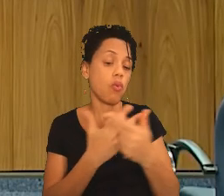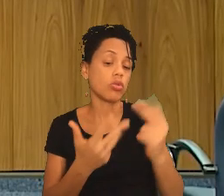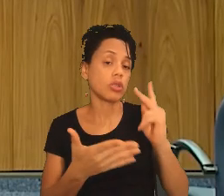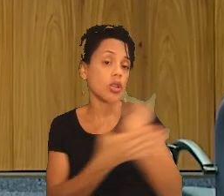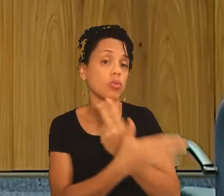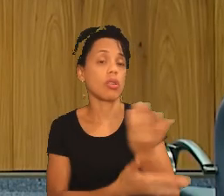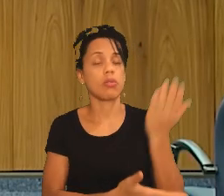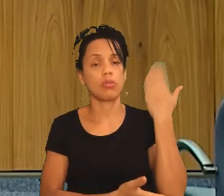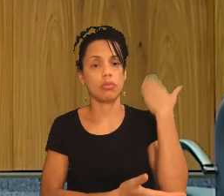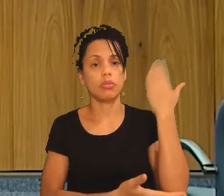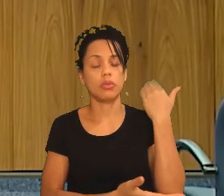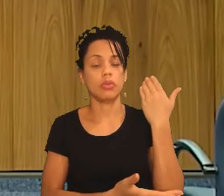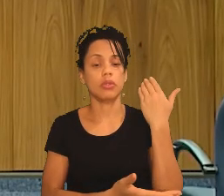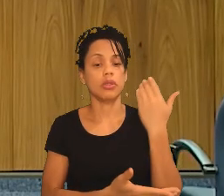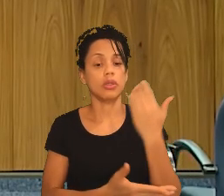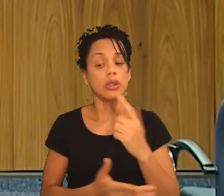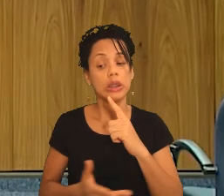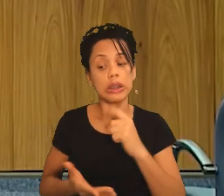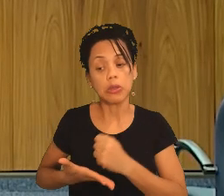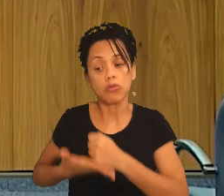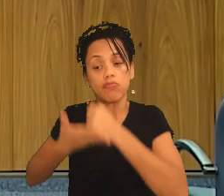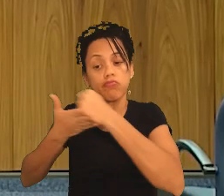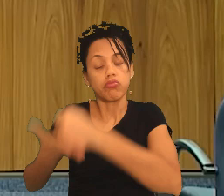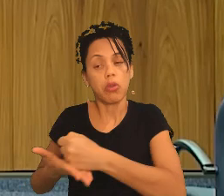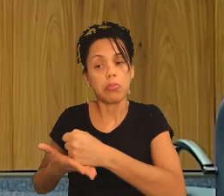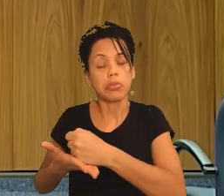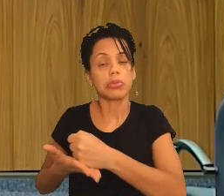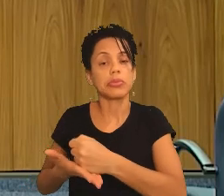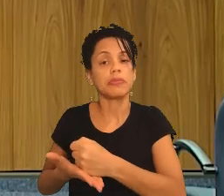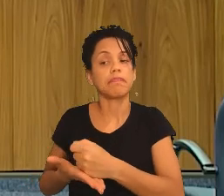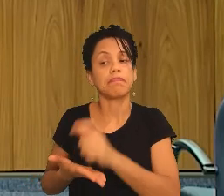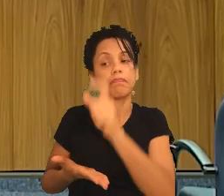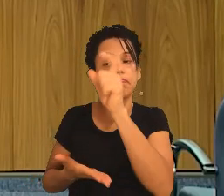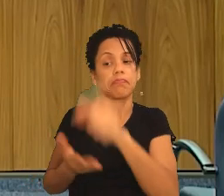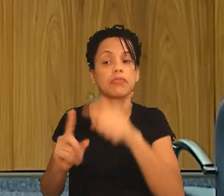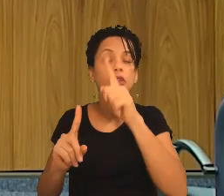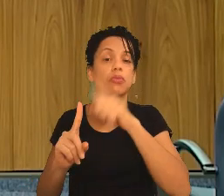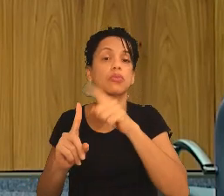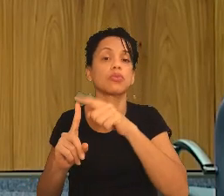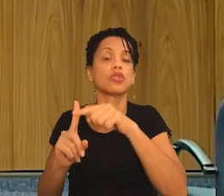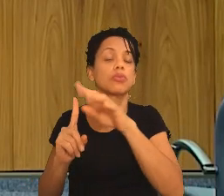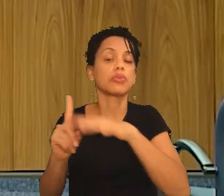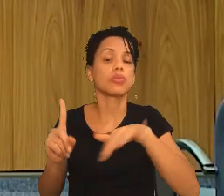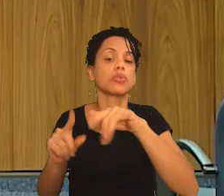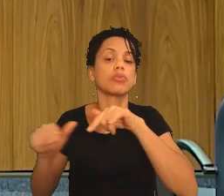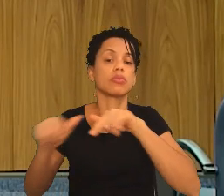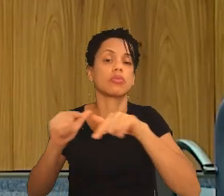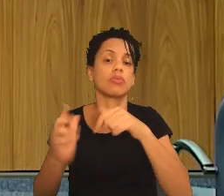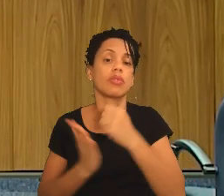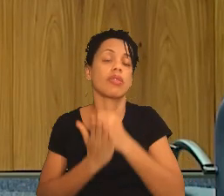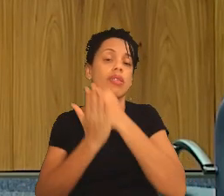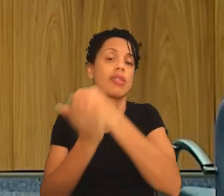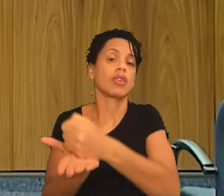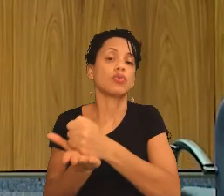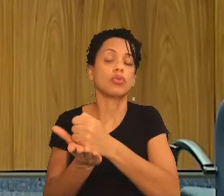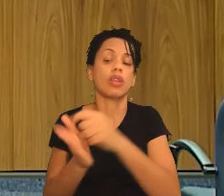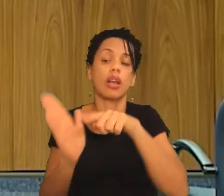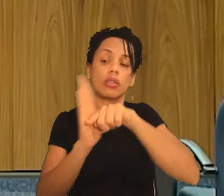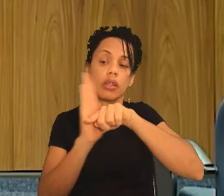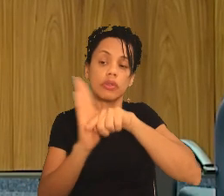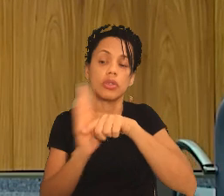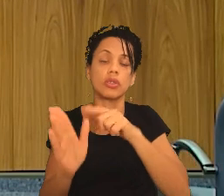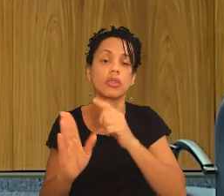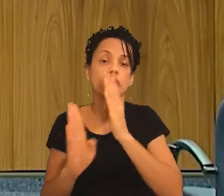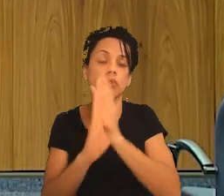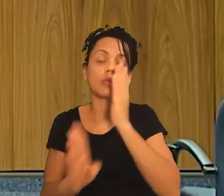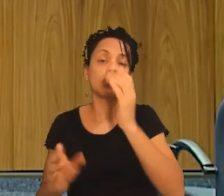muito periclitantes, e muitas vezes precisam de um determinado apoio para aprofundar apurações, né, sobre fatos passados, né?